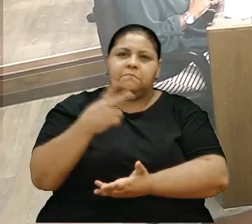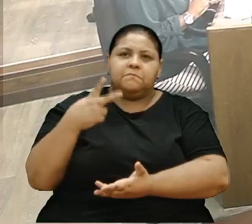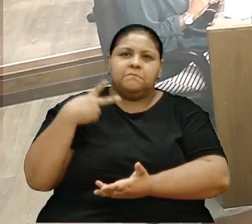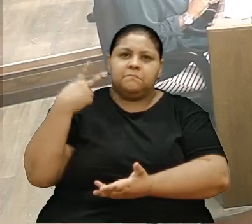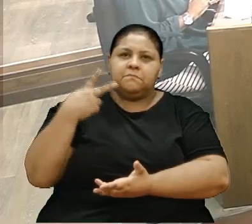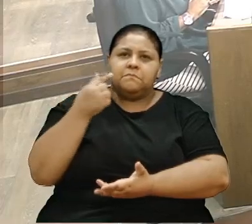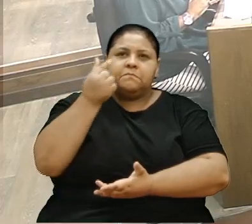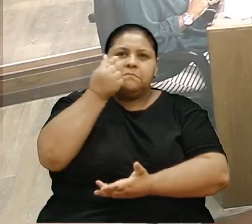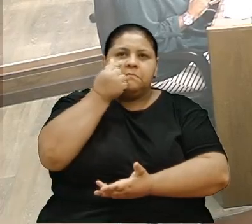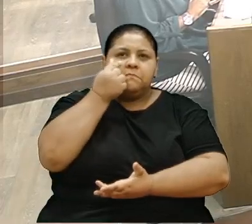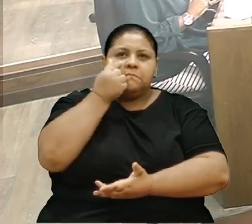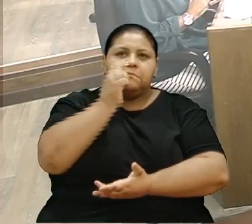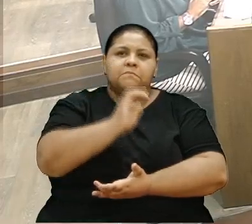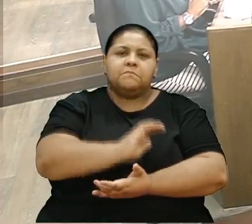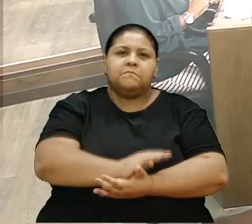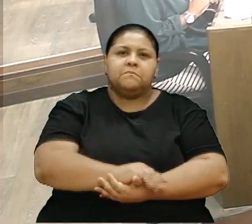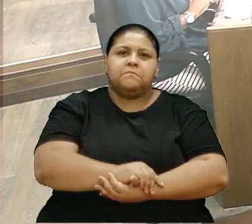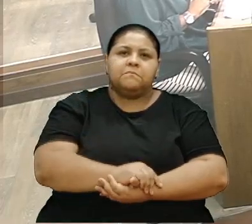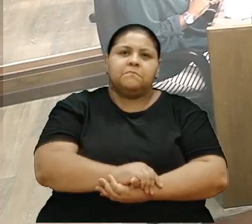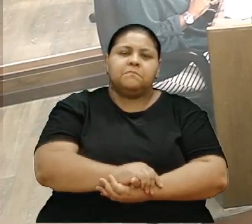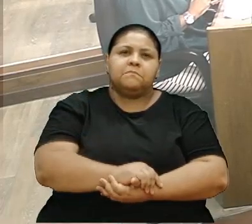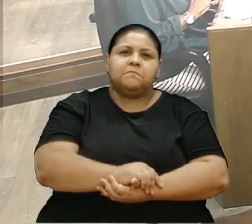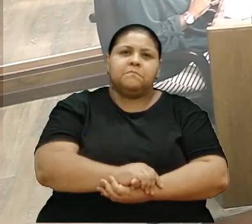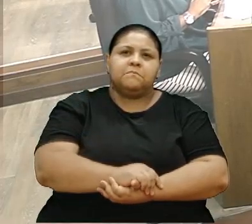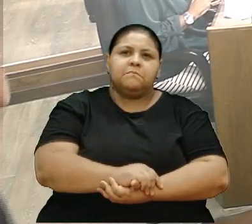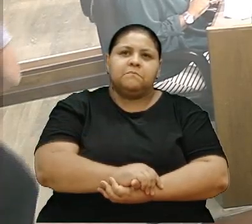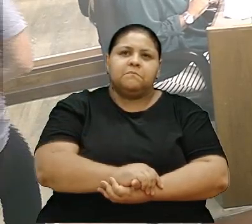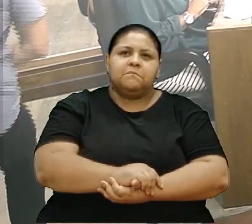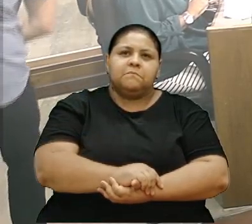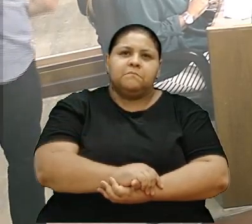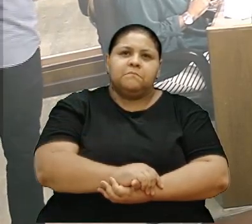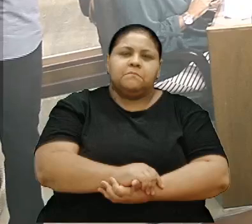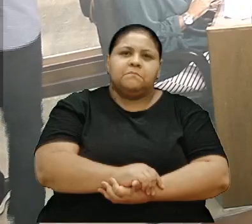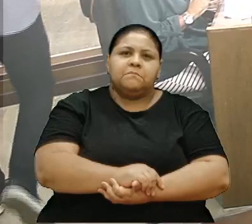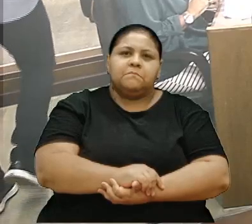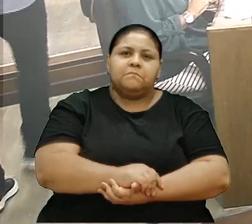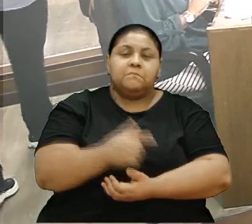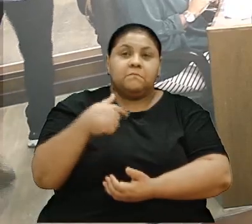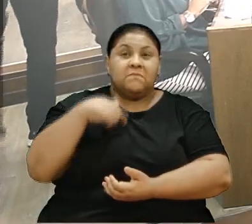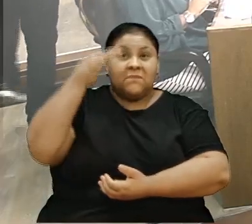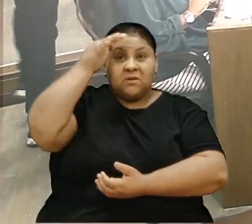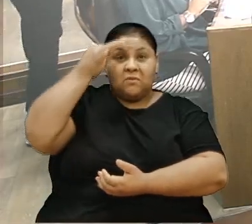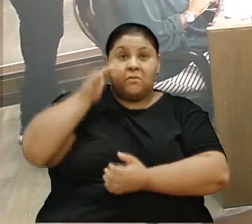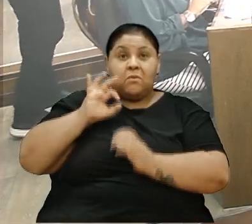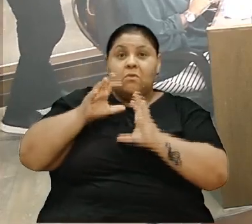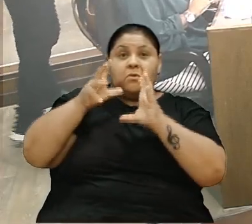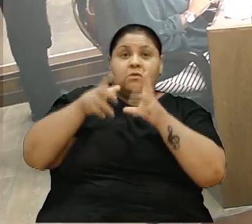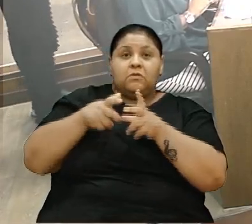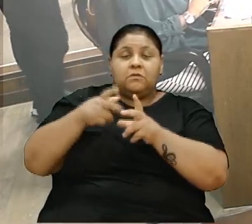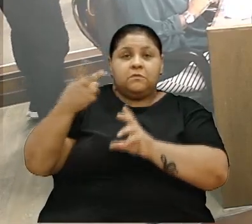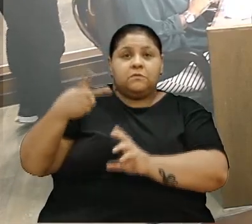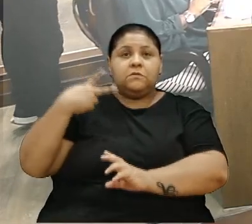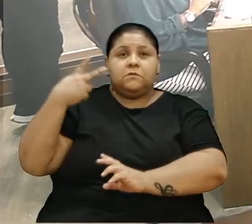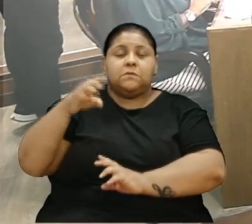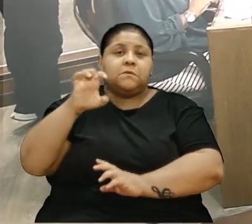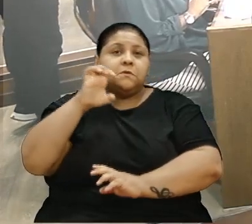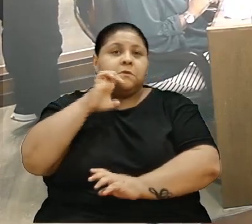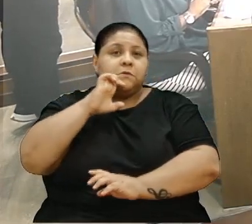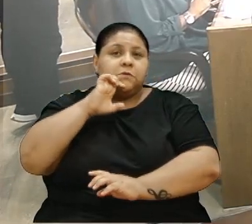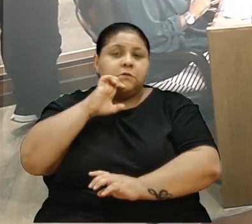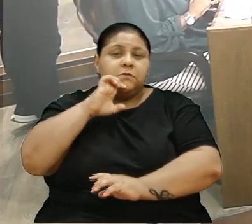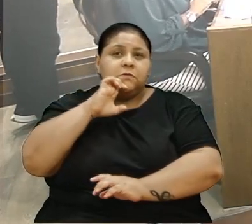Frisso. Uma parte, vereador. Vereador Daniel. Eu entendo tudo que a vereadora Estela, vereador